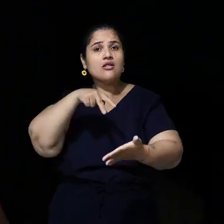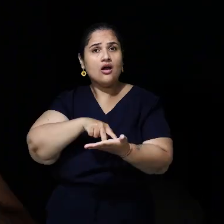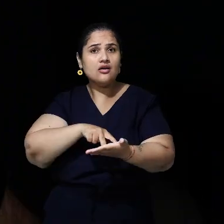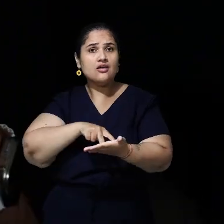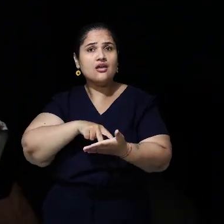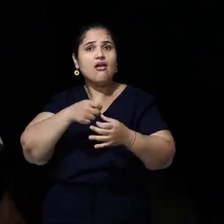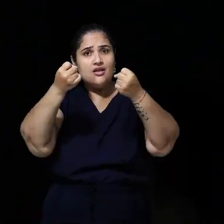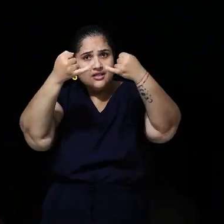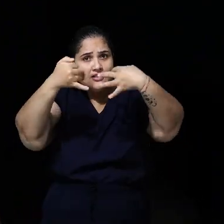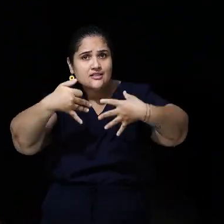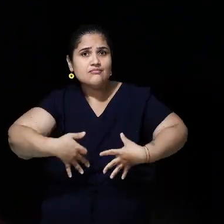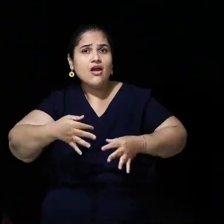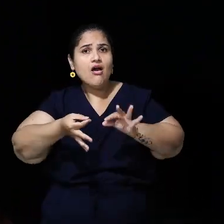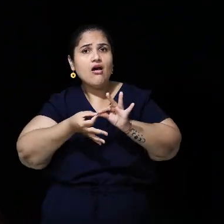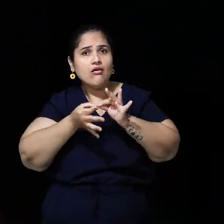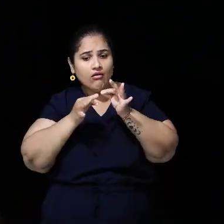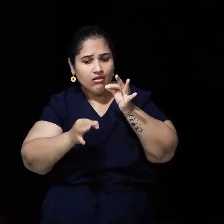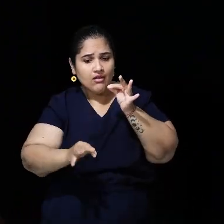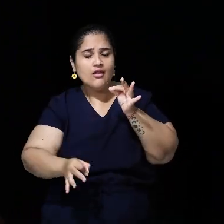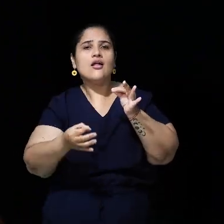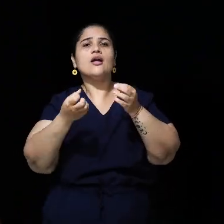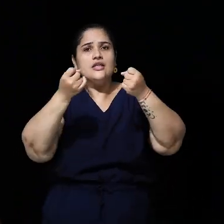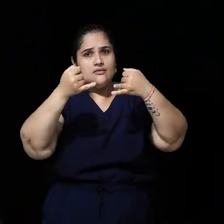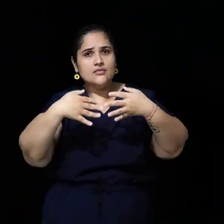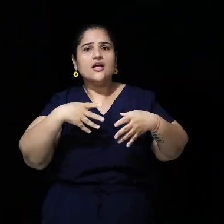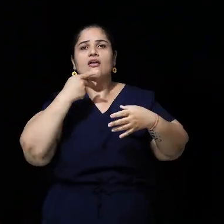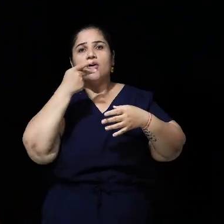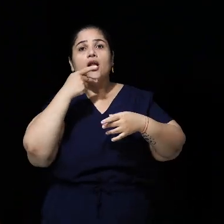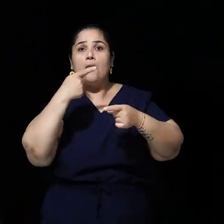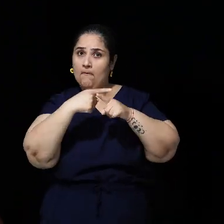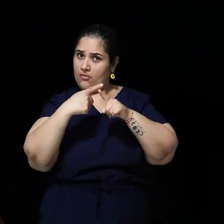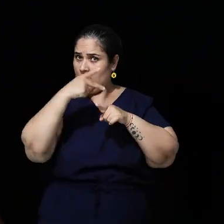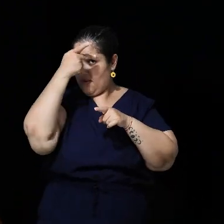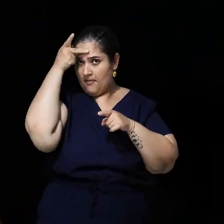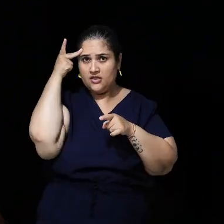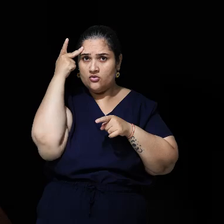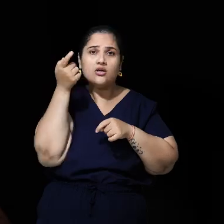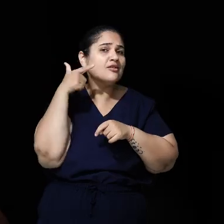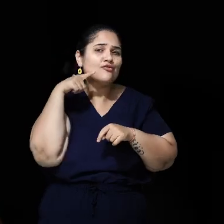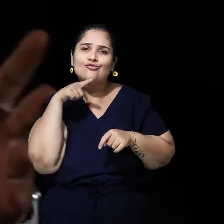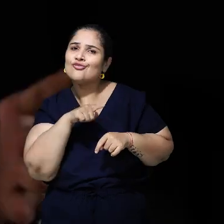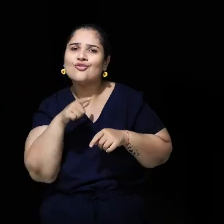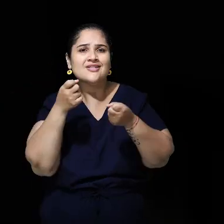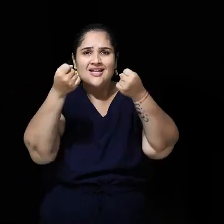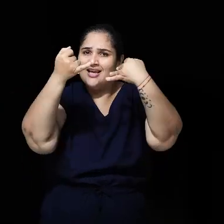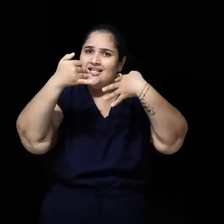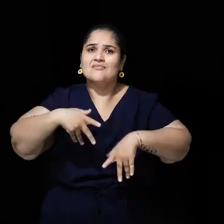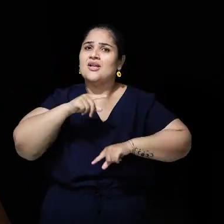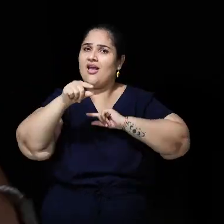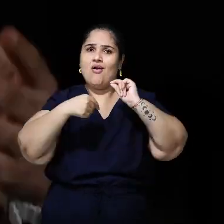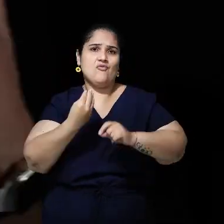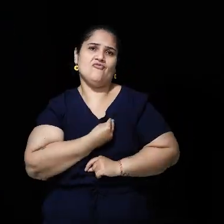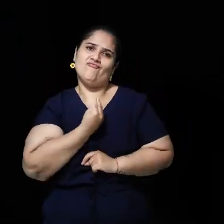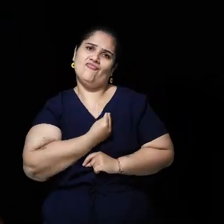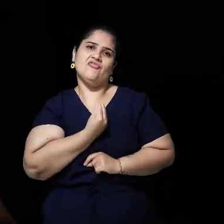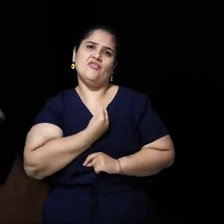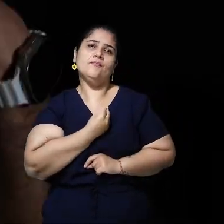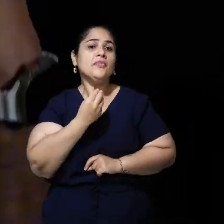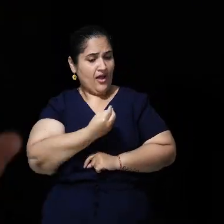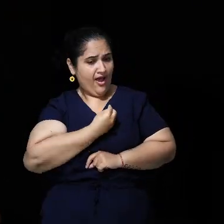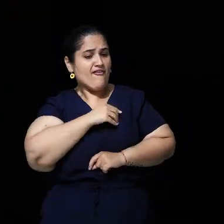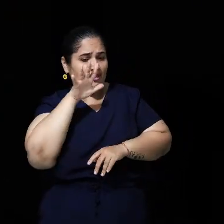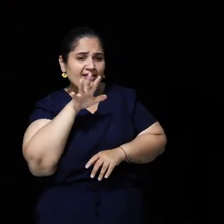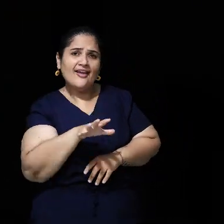não conseguem se abrir, sabe? Falar o que está passando, o que viveu. Então, a vida pra mim é isso, é você viver